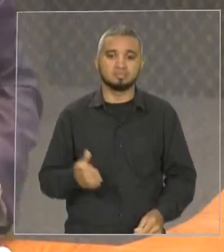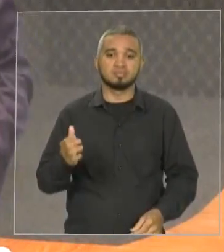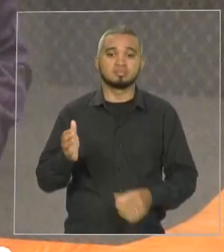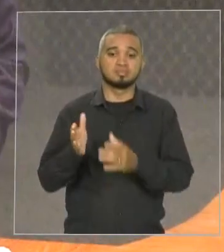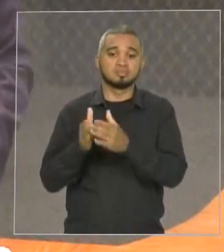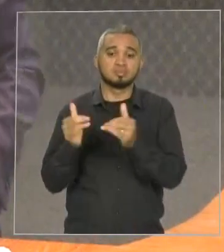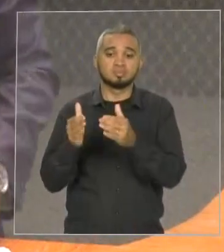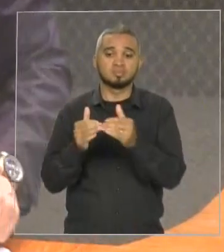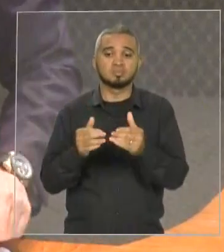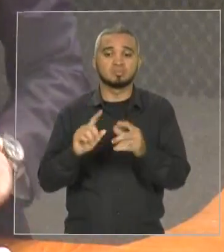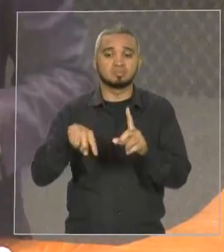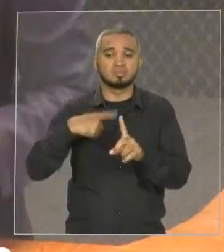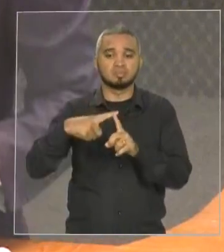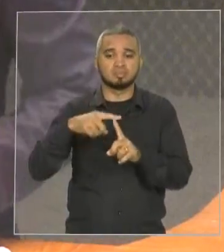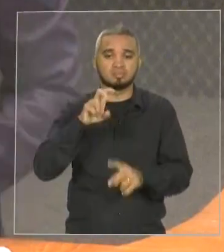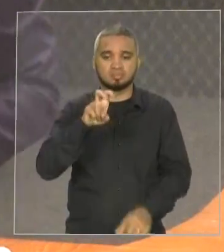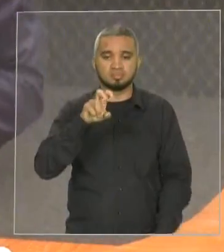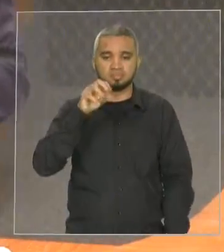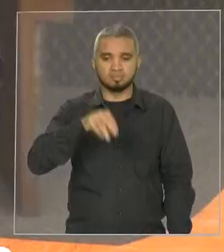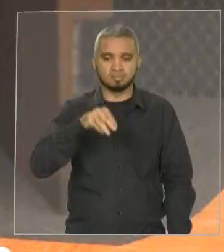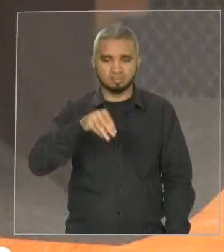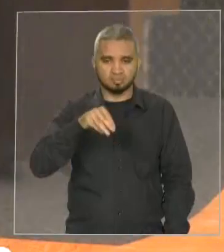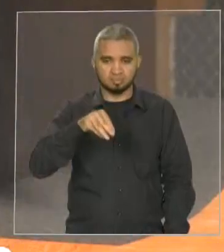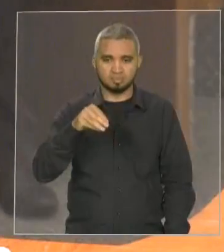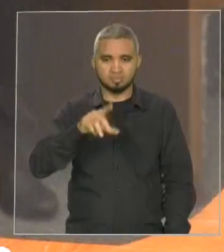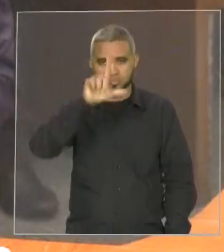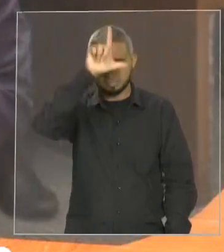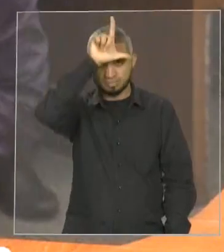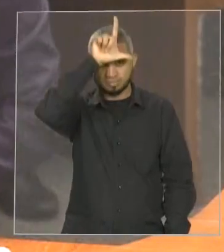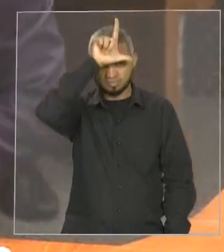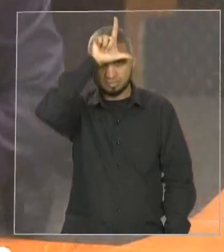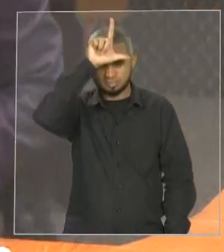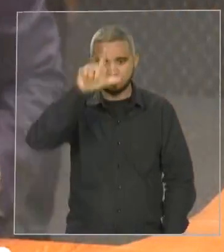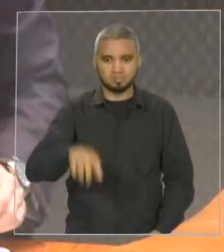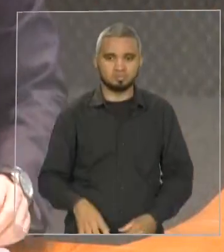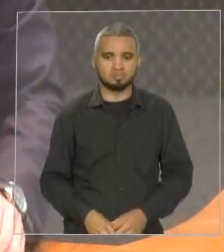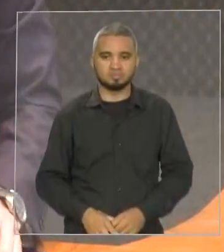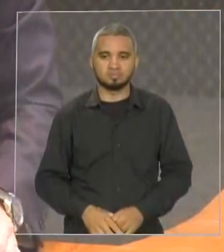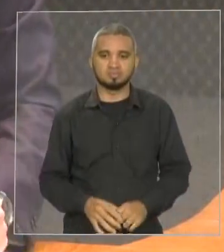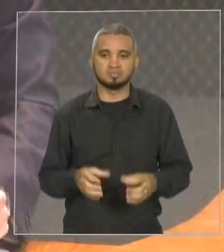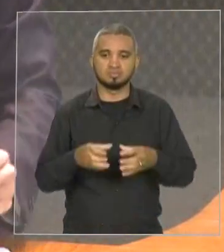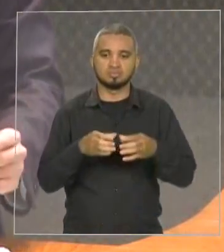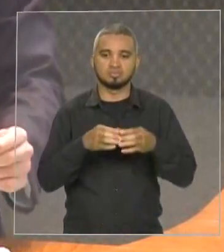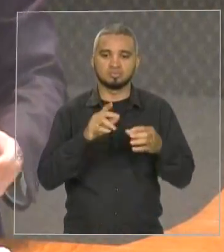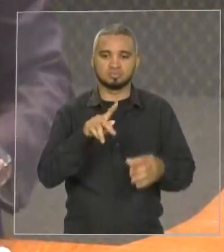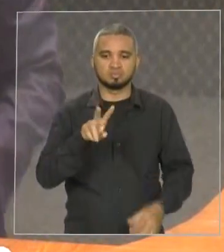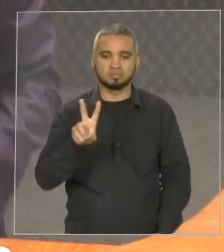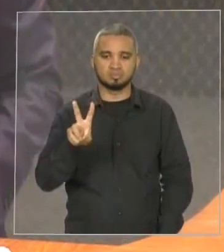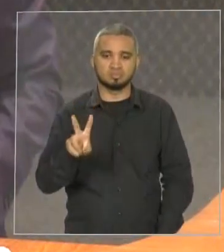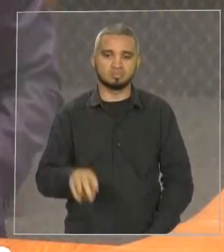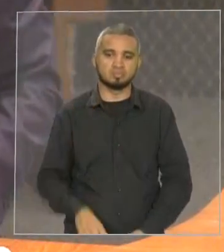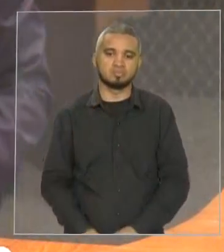favor. Bom, mais 5 minutos para o deputado Adriano. Muito obrigado, senhor presidente. Vamos aos fatos.